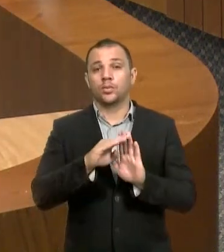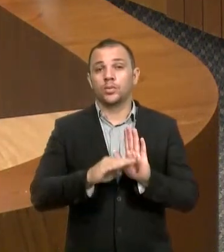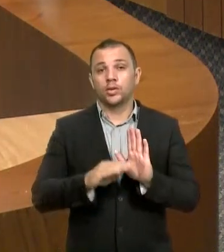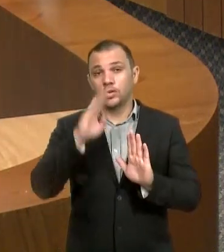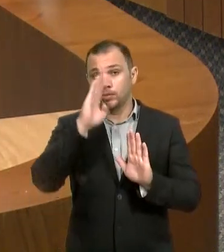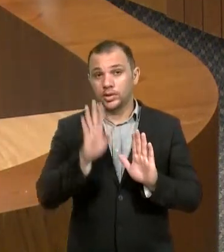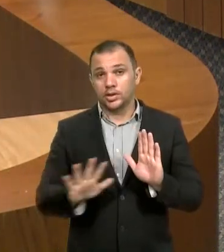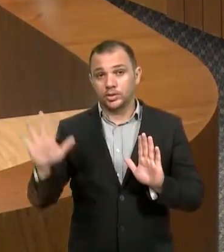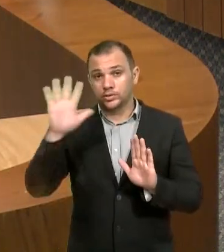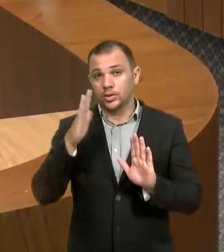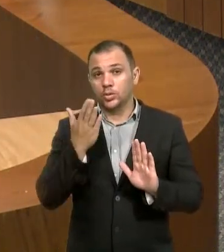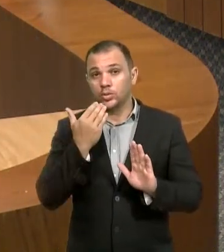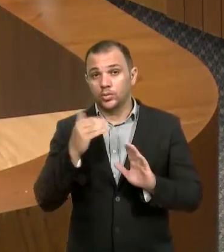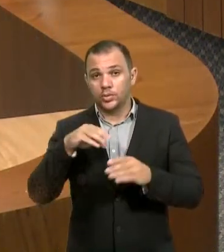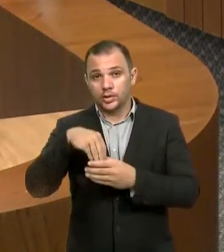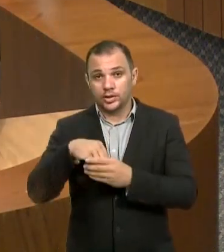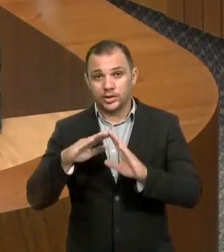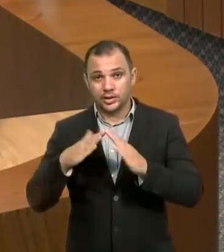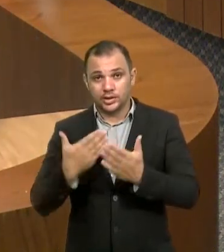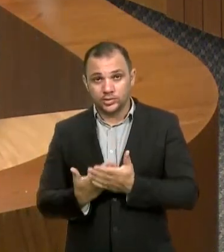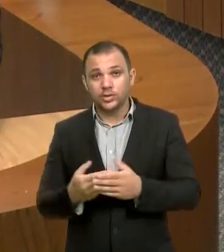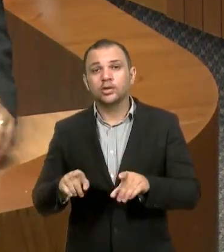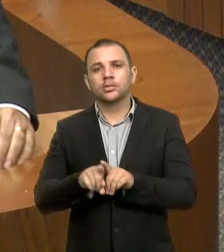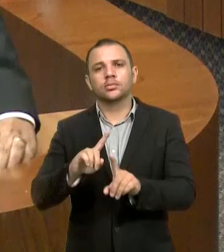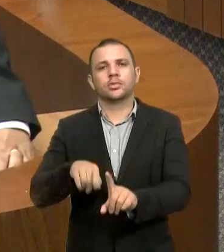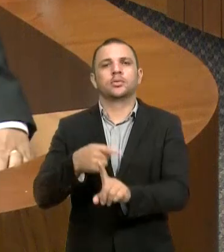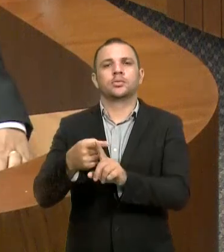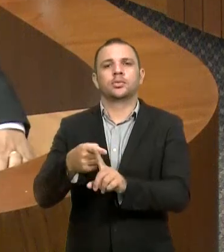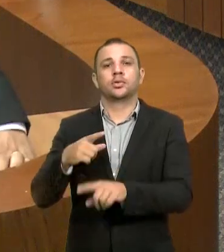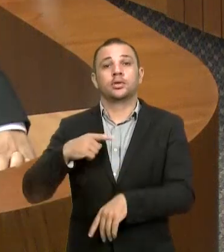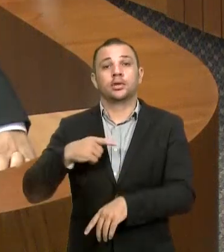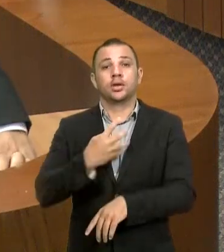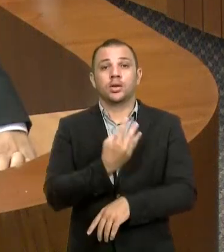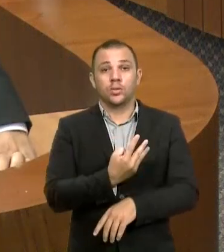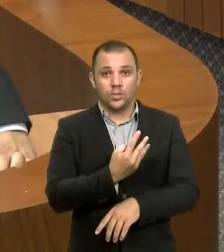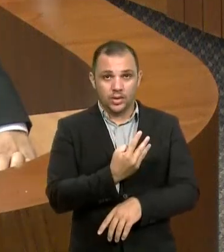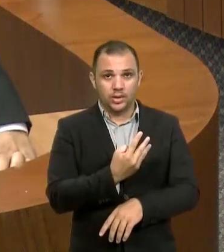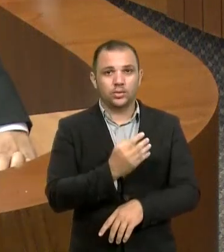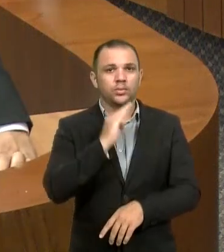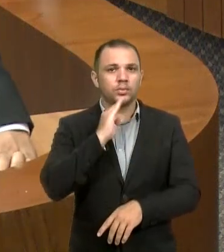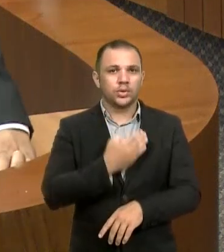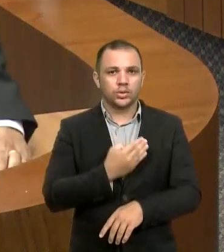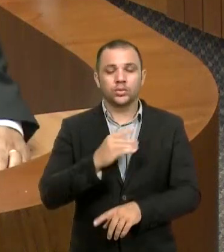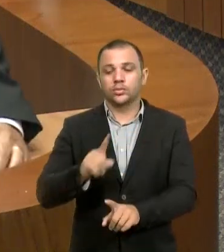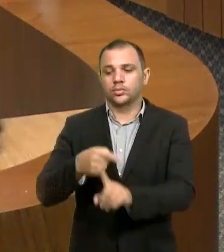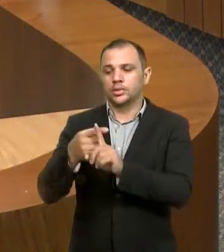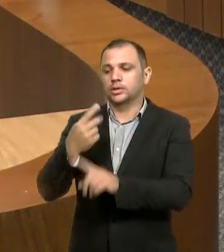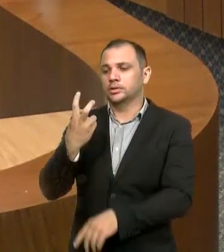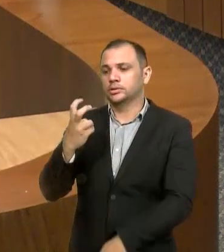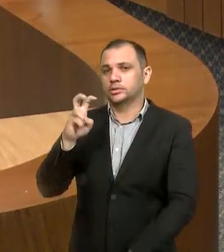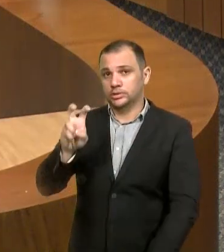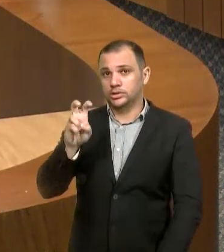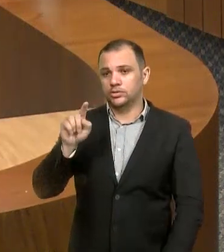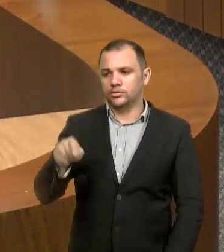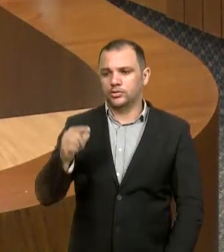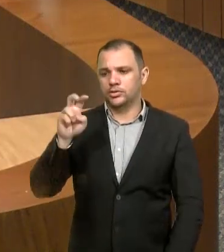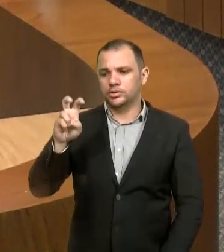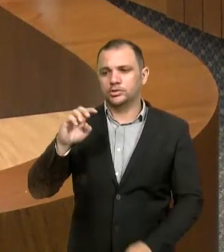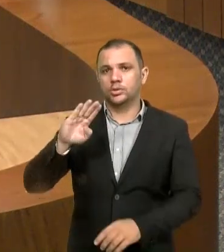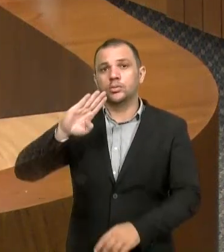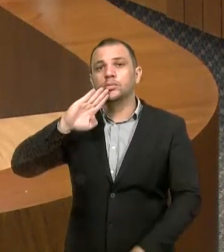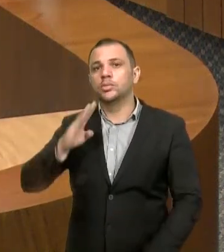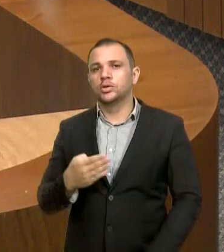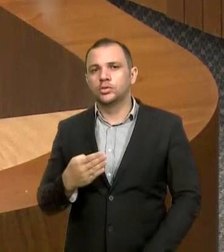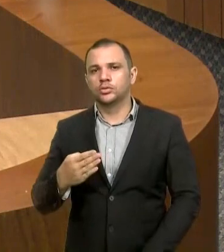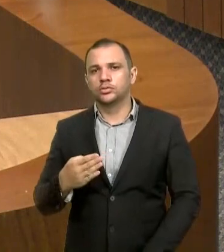Escolar teve um reajuste, saiu de 4 para 5,5 bilhões. Teve um reajuste de 36%, o que